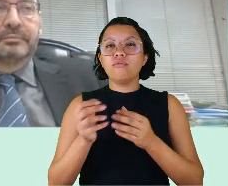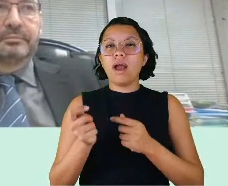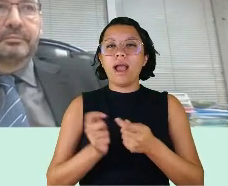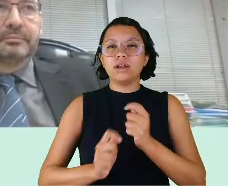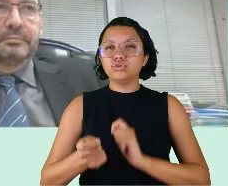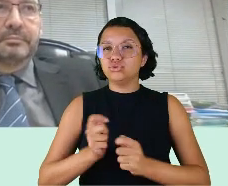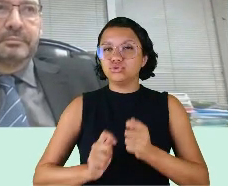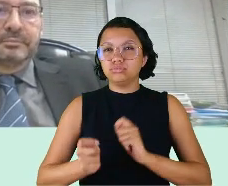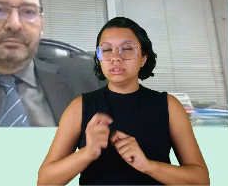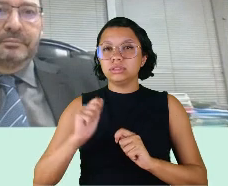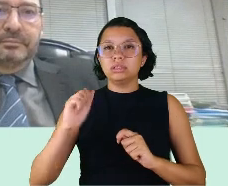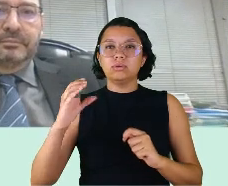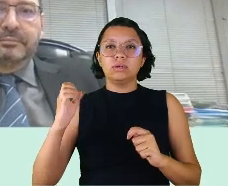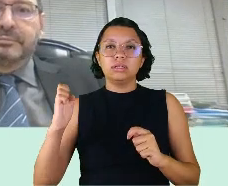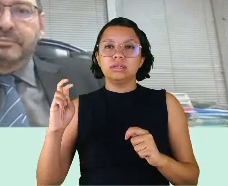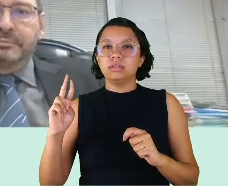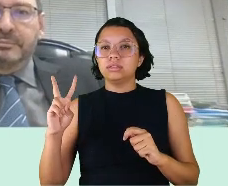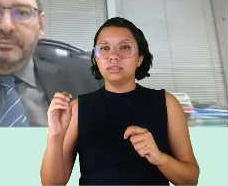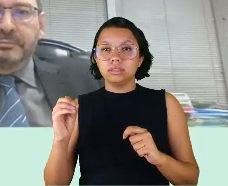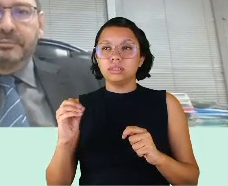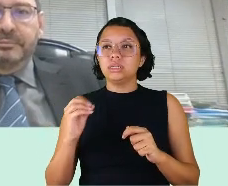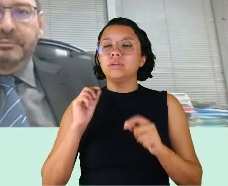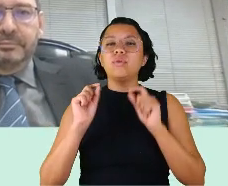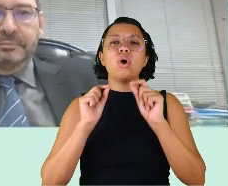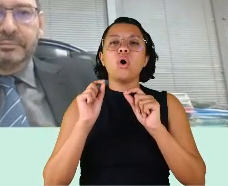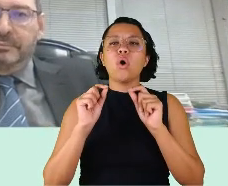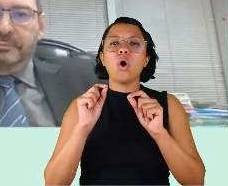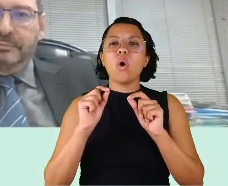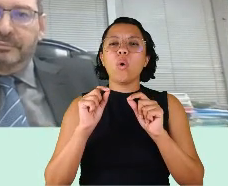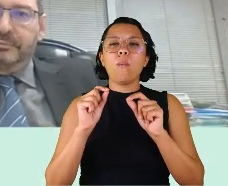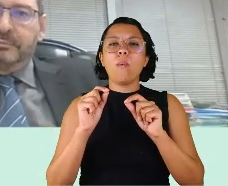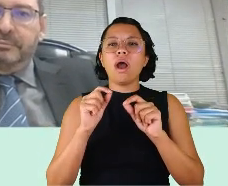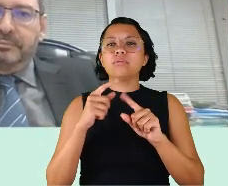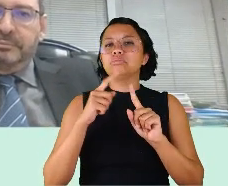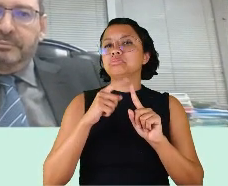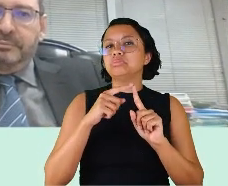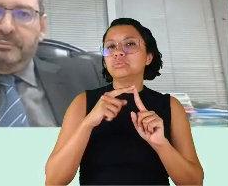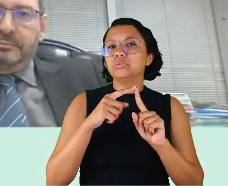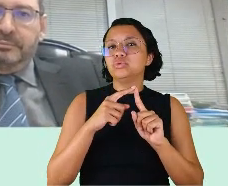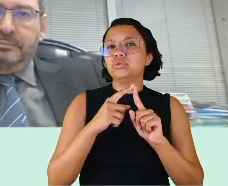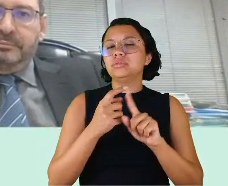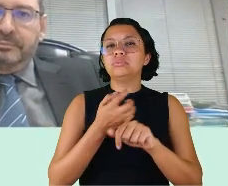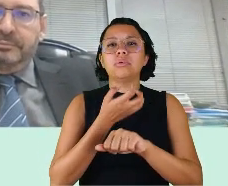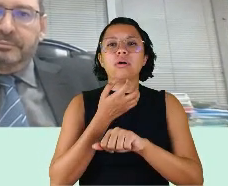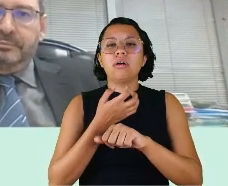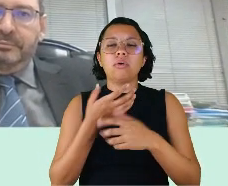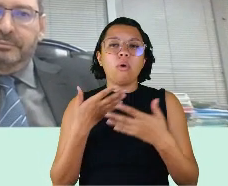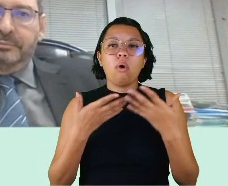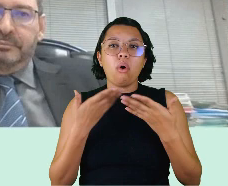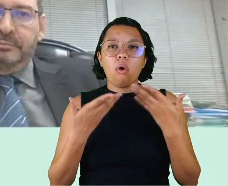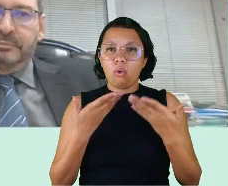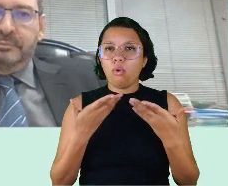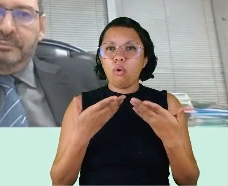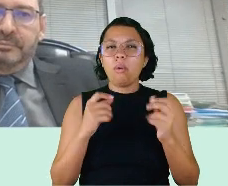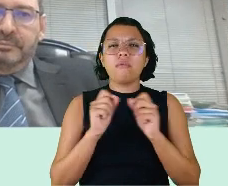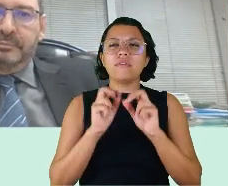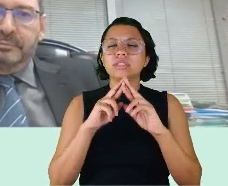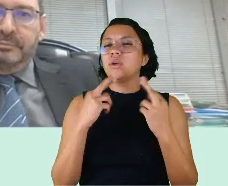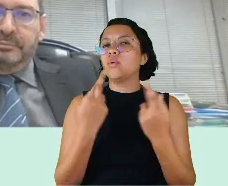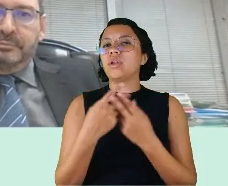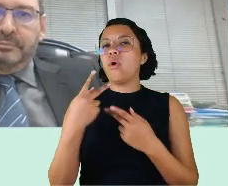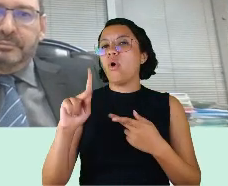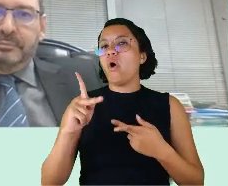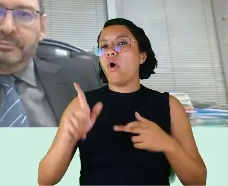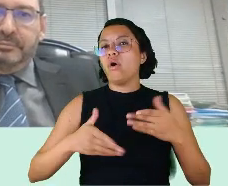vai administrar o acervo, qual é a metodologia, vai fazer reuniões com seus servidores, com